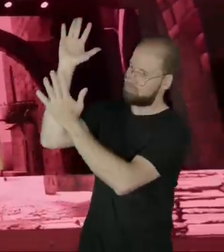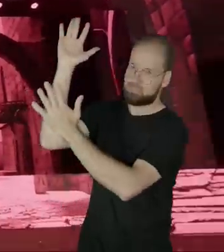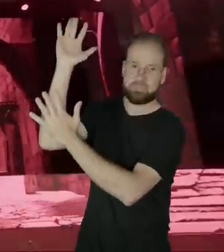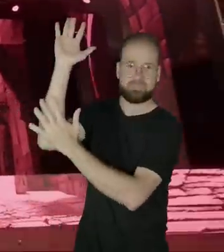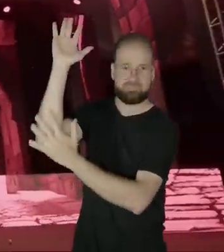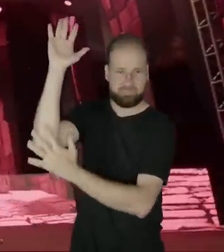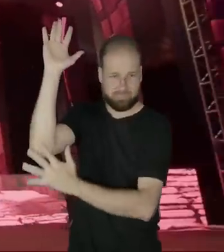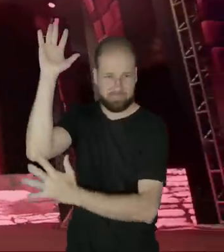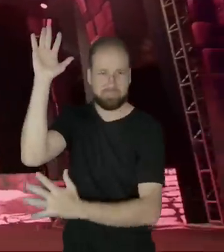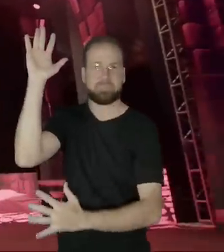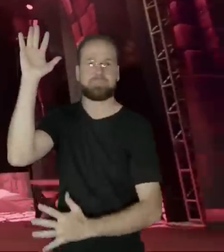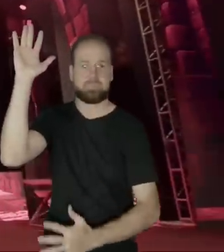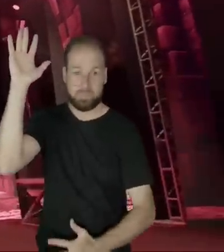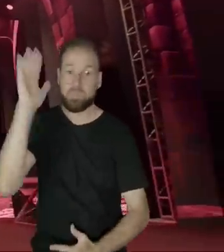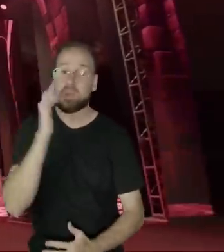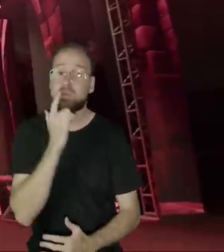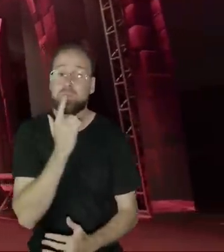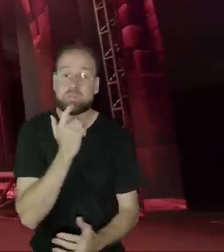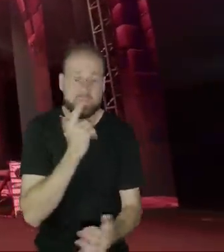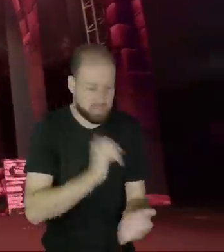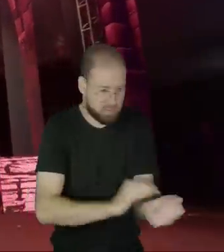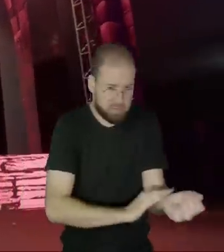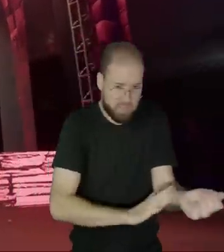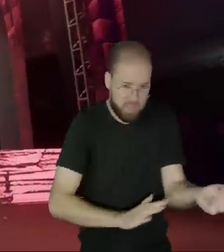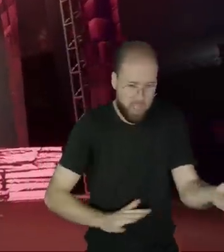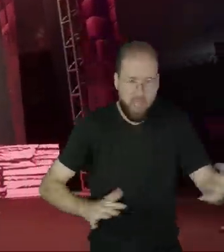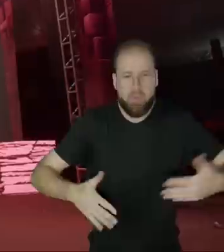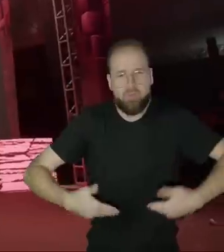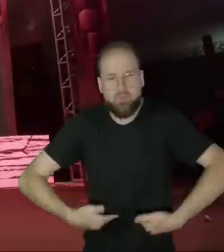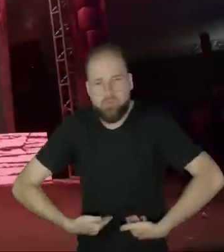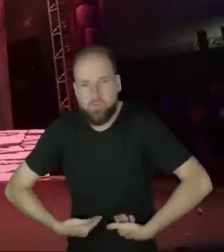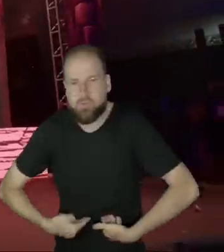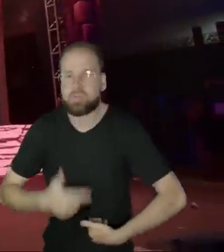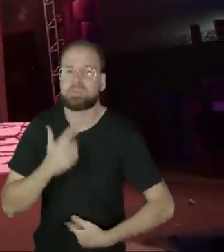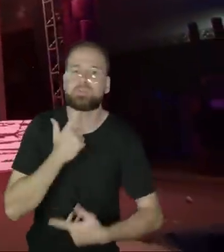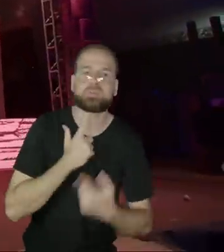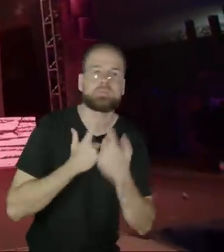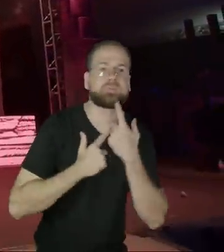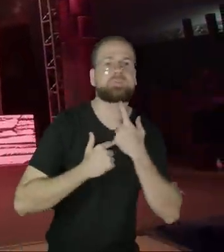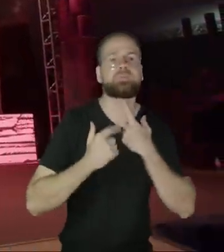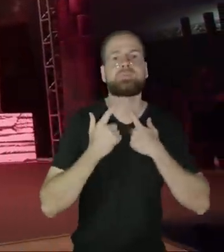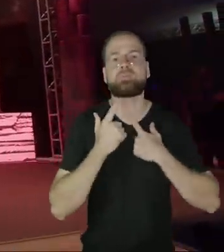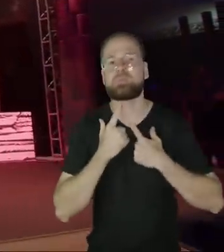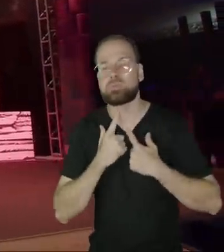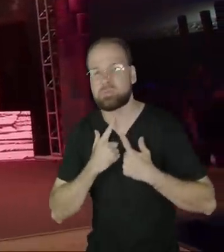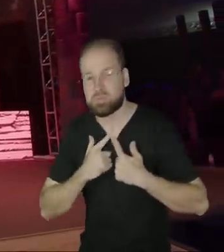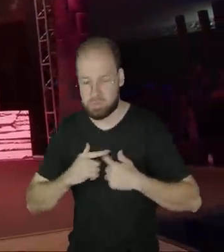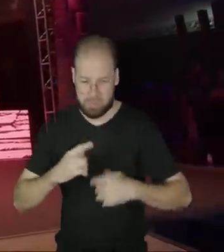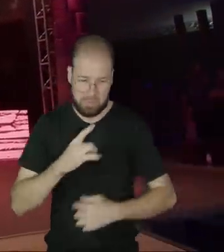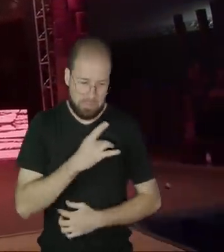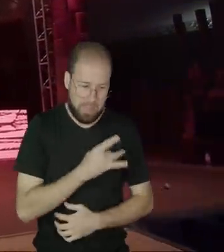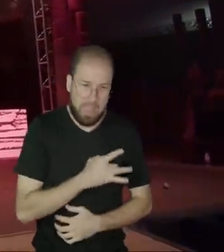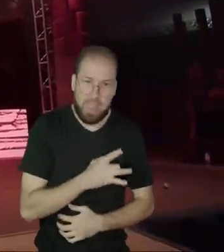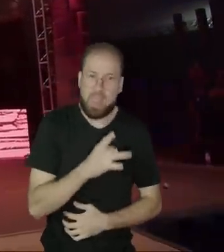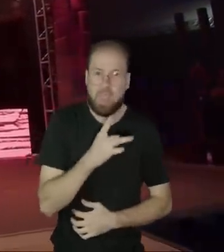cruz. Sangue, fome e sede, perda, dano e